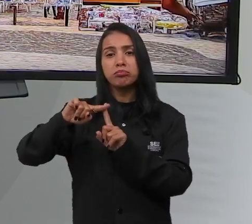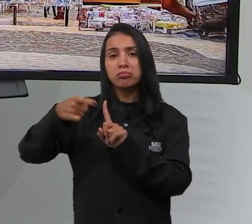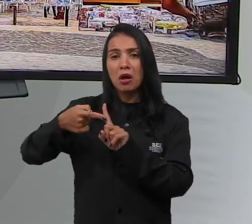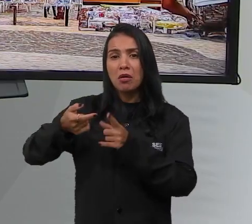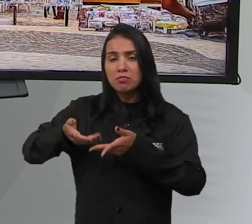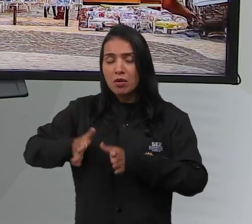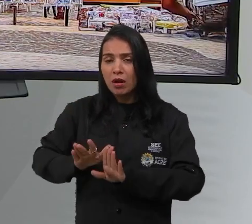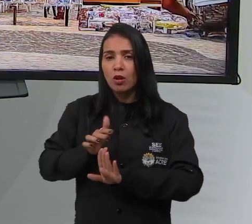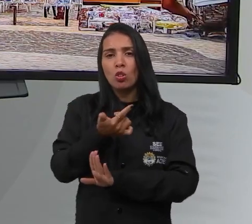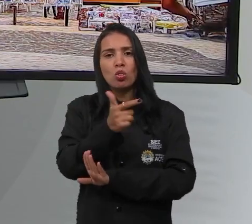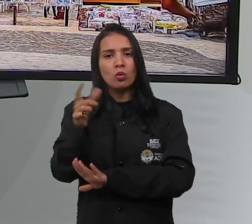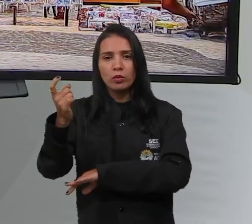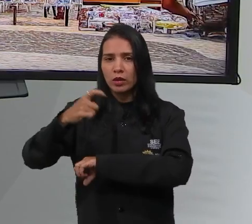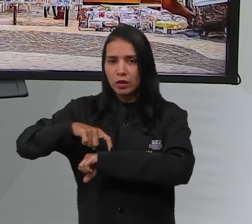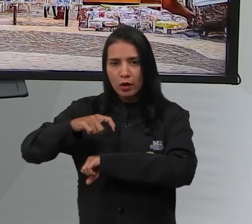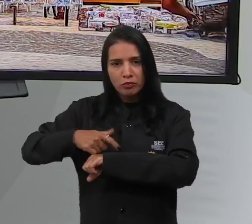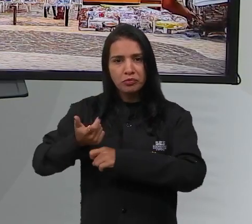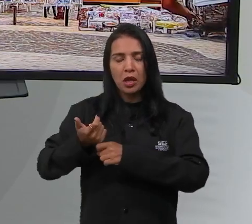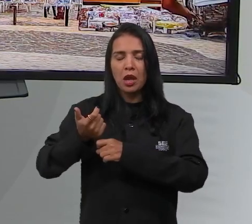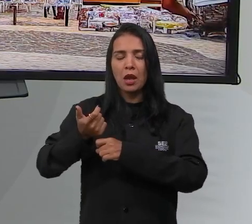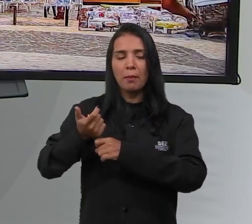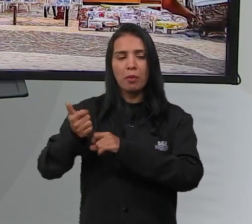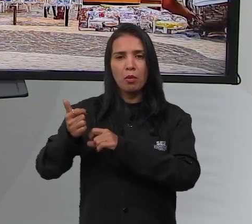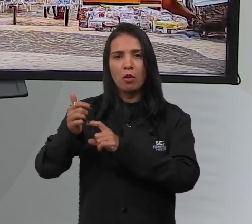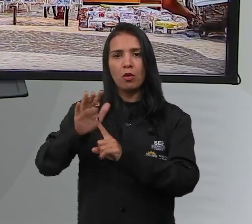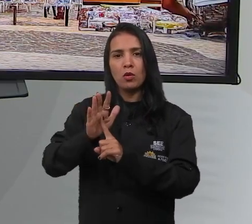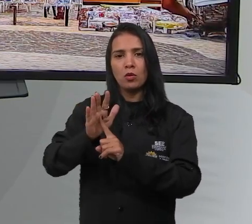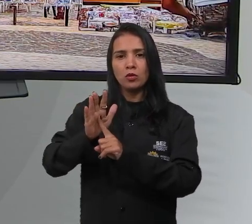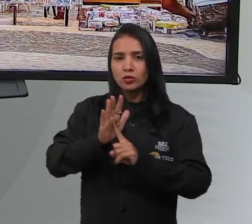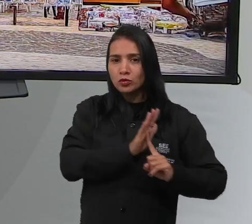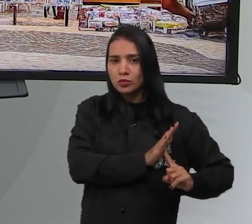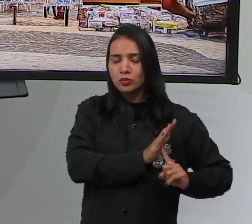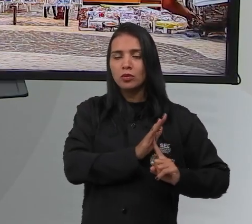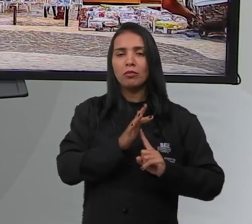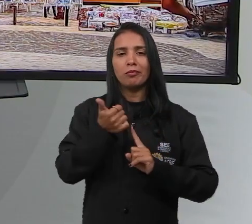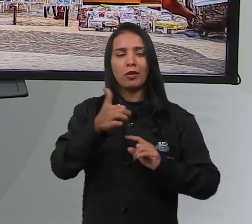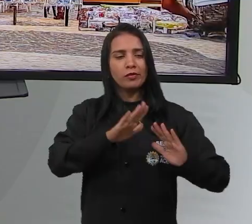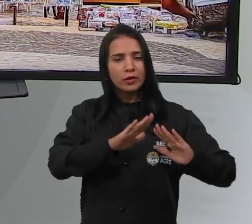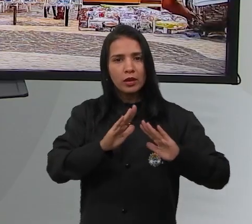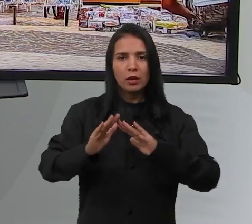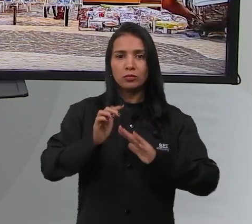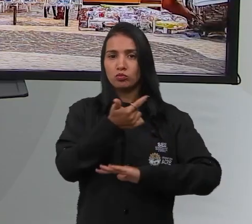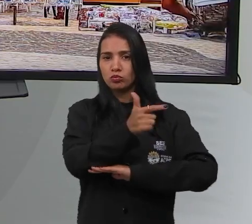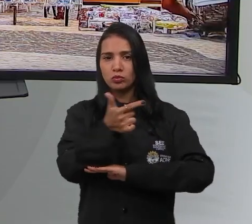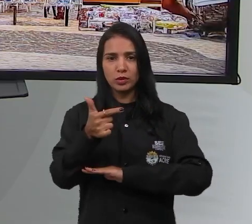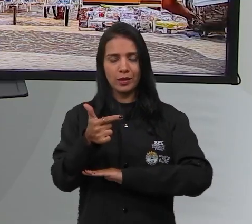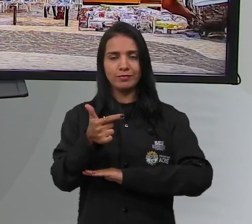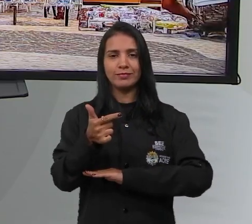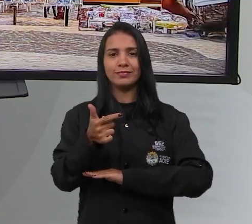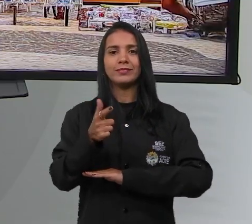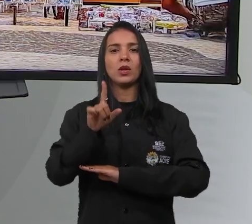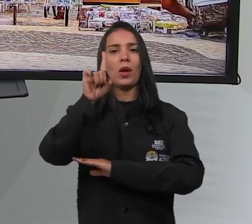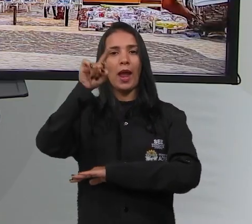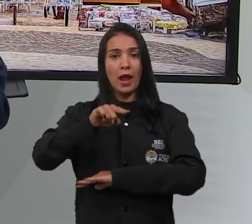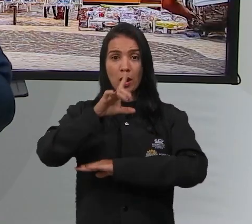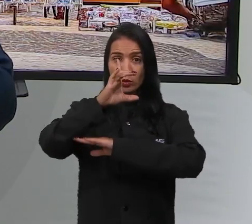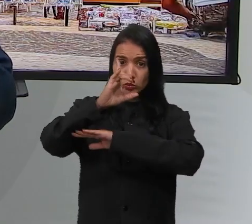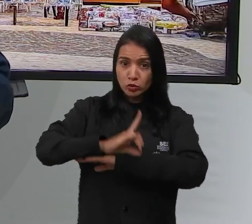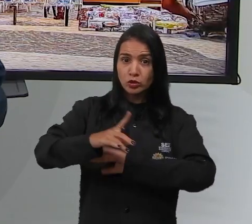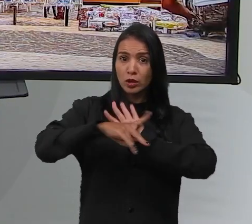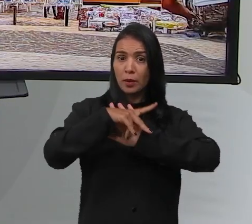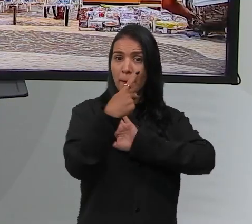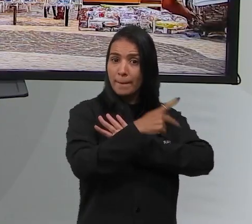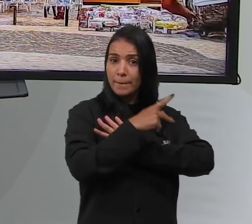tempo, né, que a mulher ela dispõe enquanto licença maternidade, são direitos